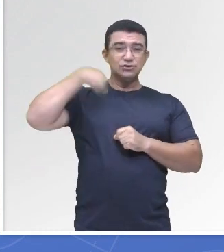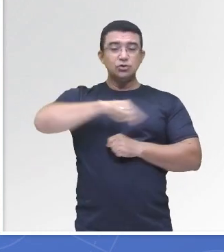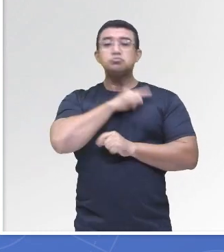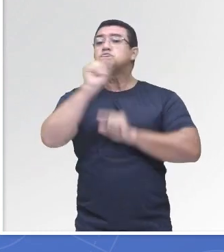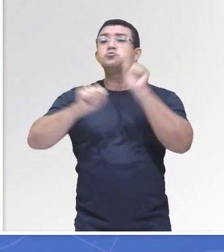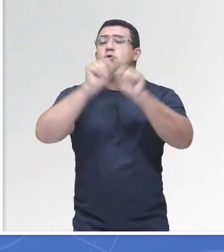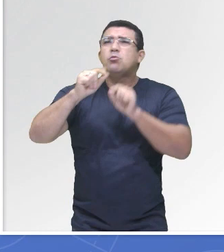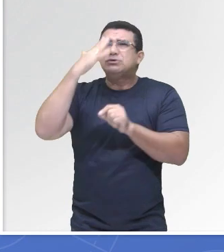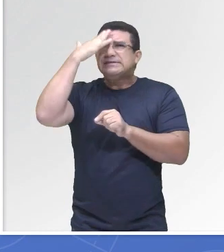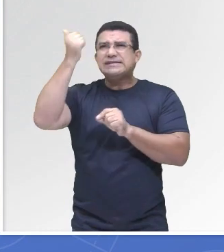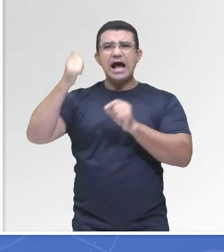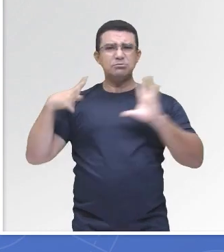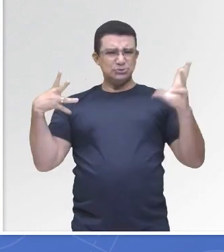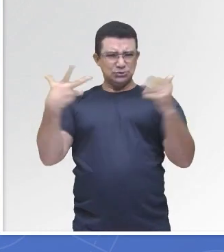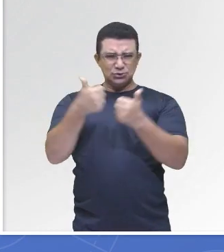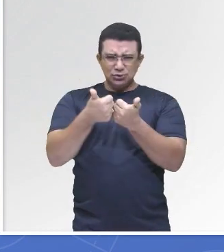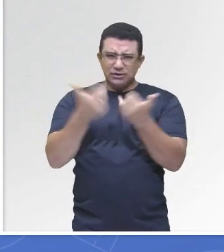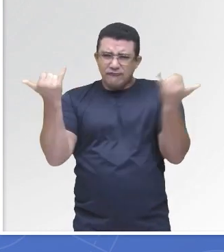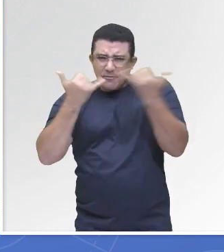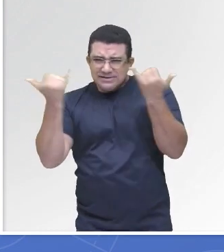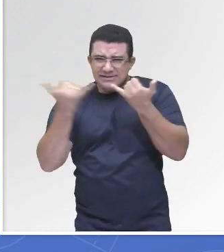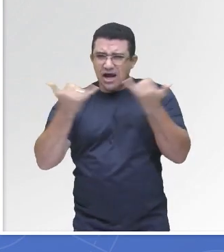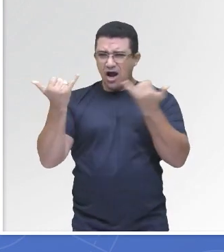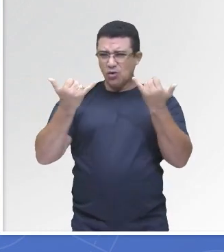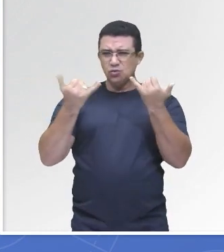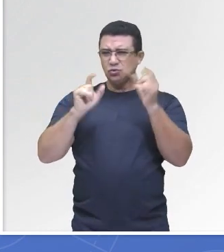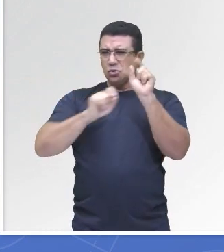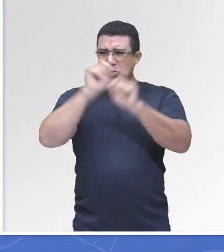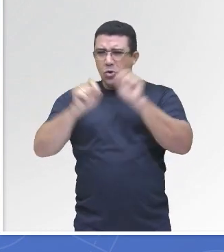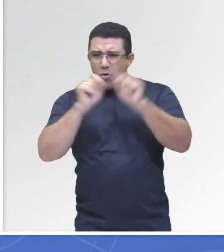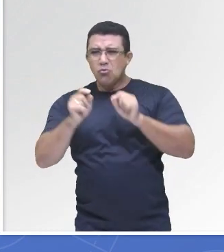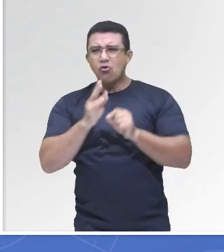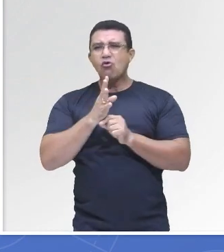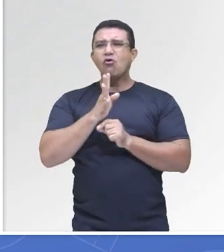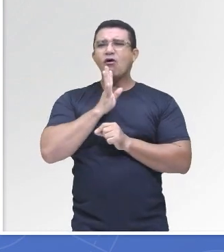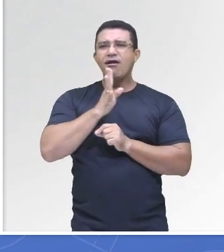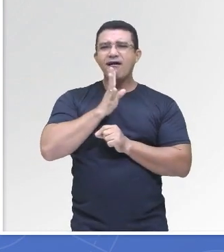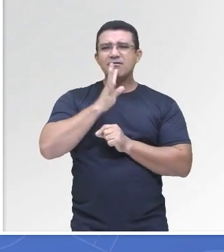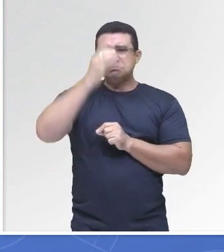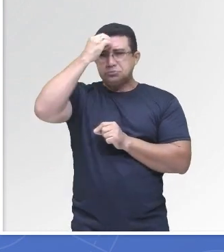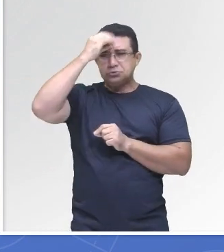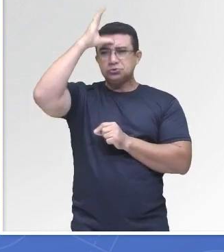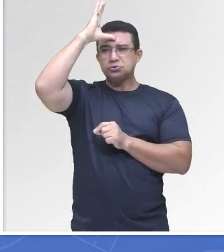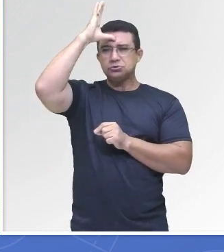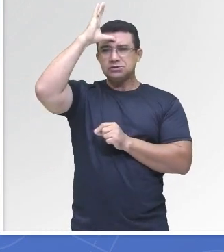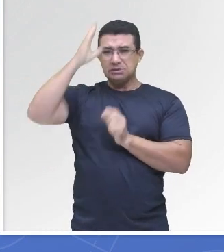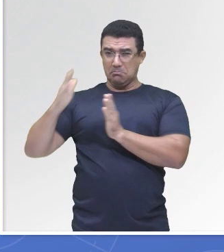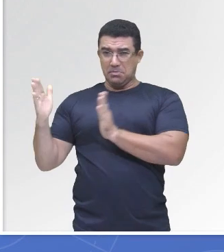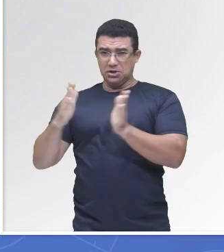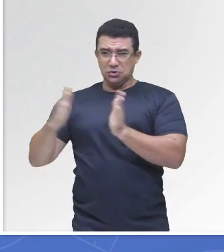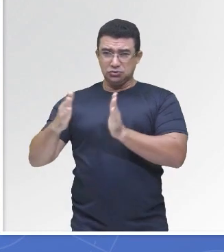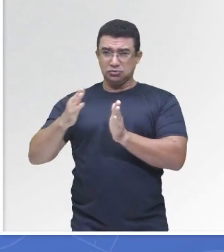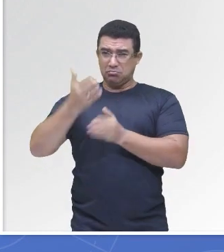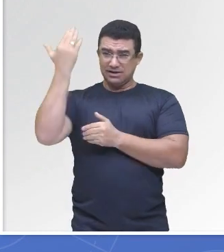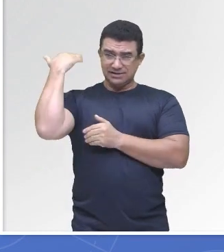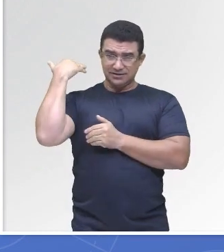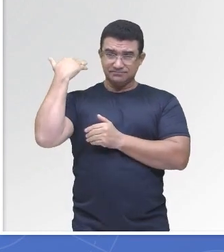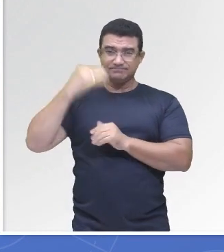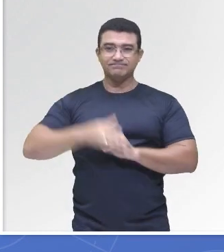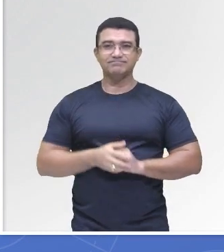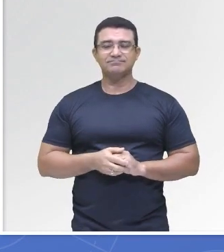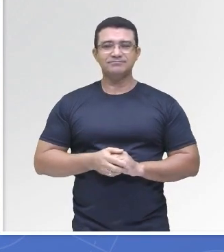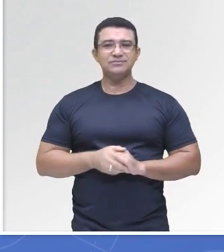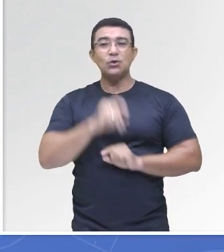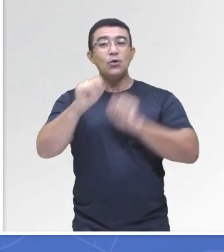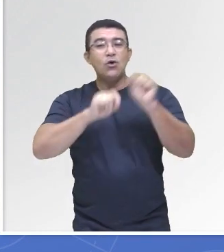Como é que a gente vai atrás, adquire esse conhecimento sobre esse momento? Para saber como viviam